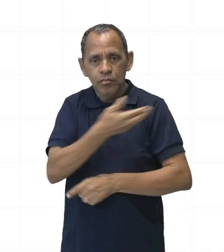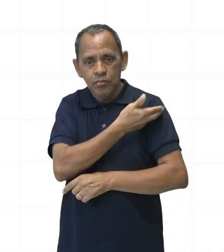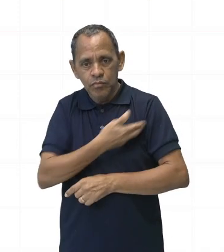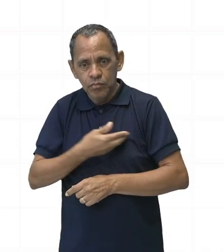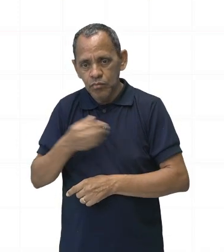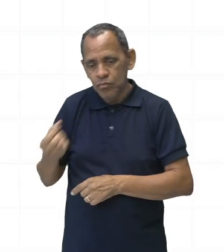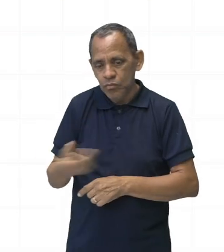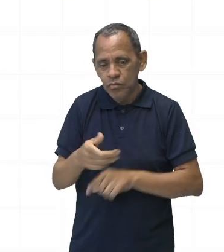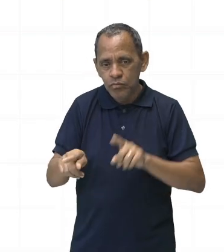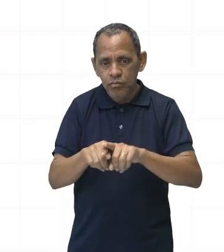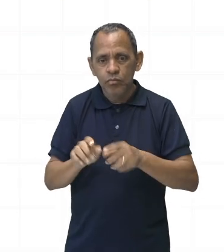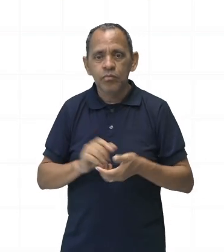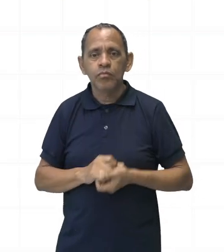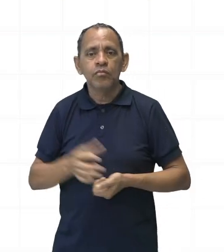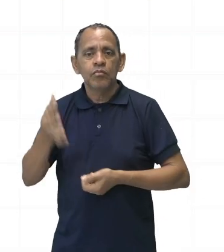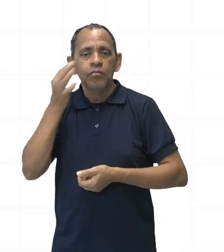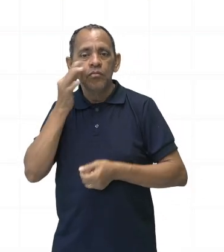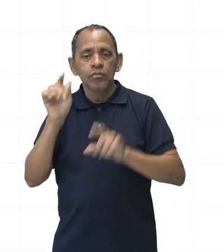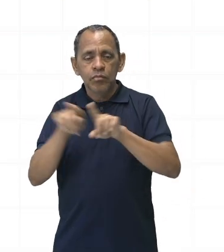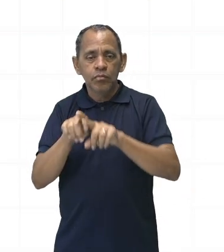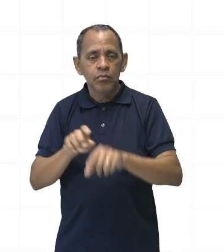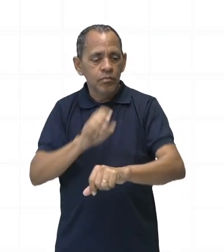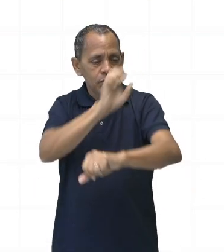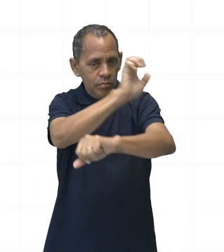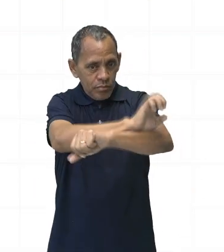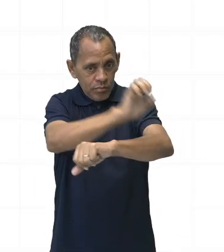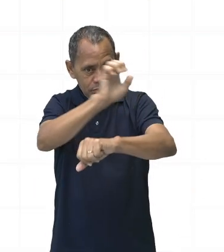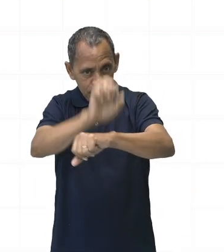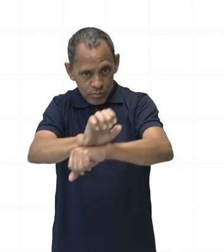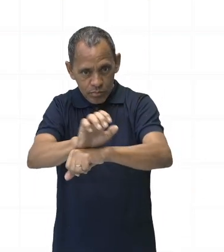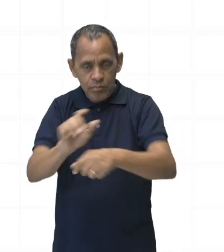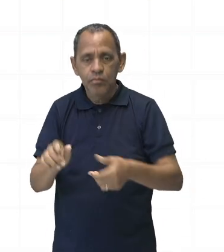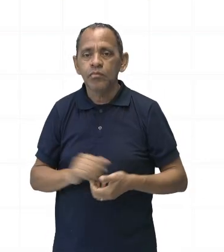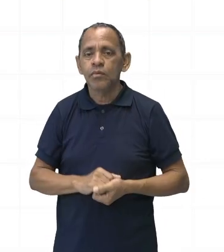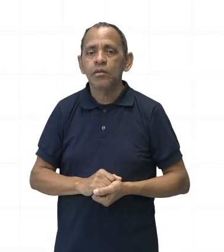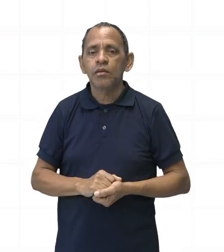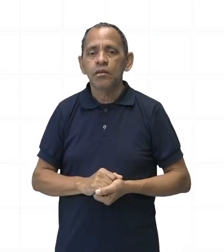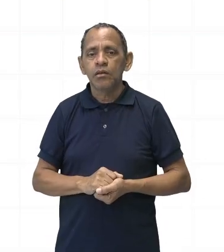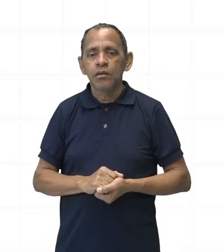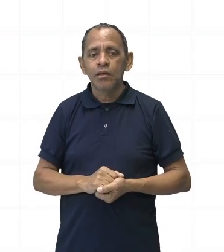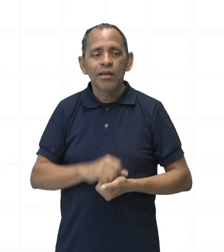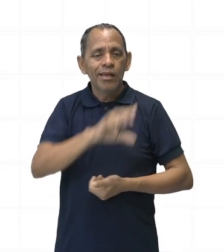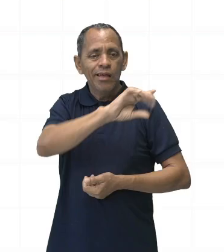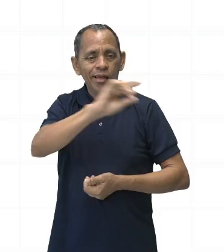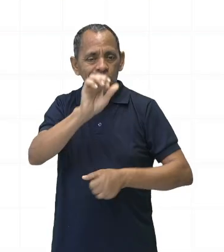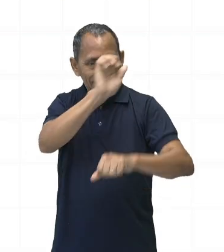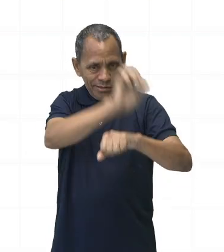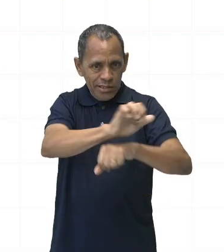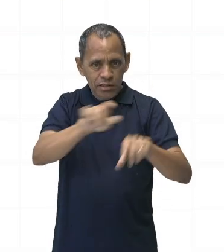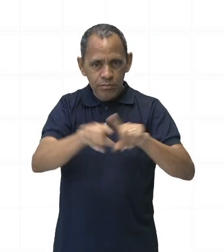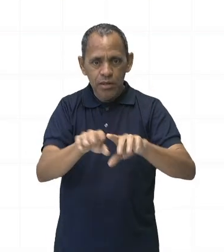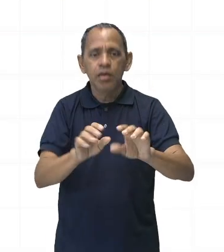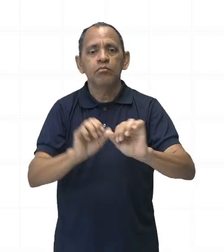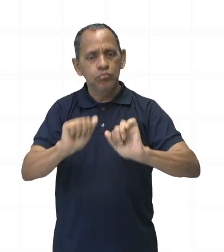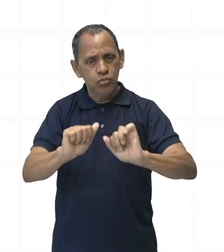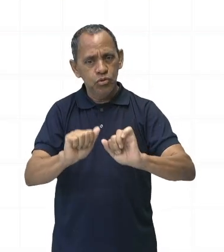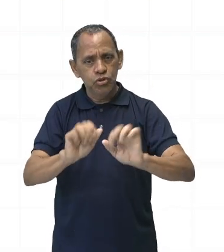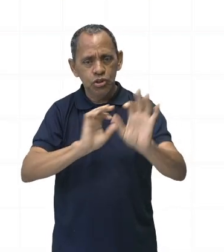presença de estados, e cada estado ele vai ter ele vai poder se organizar